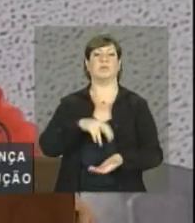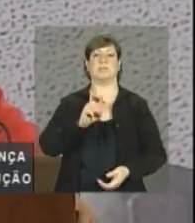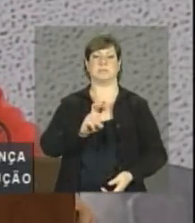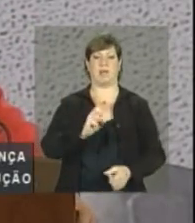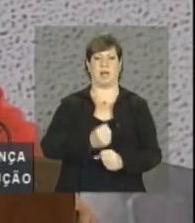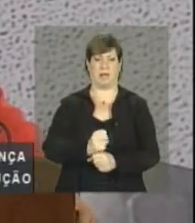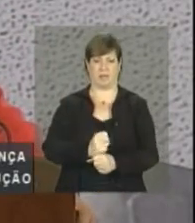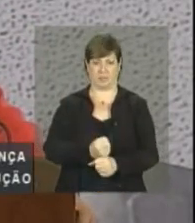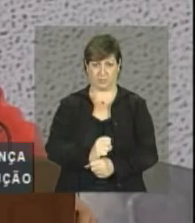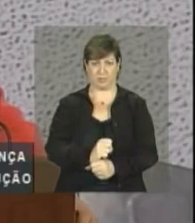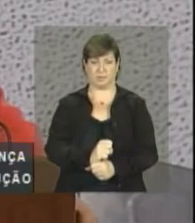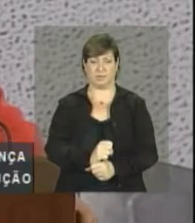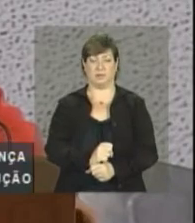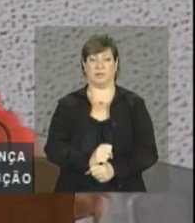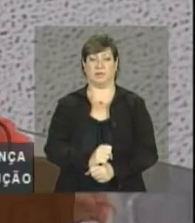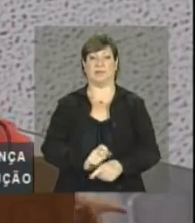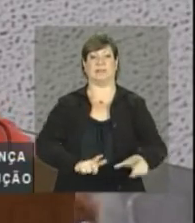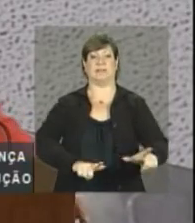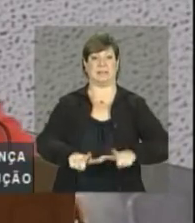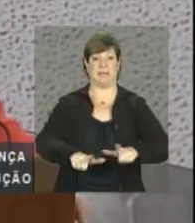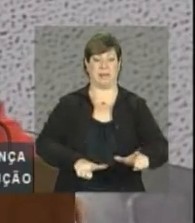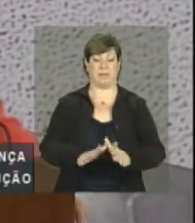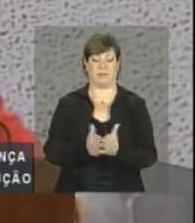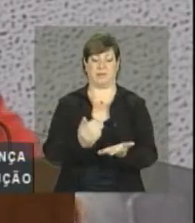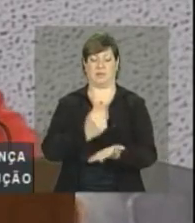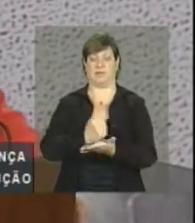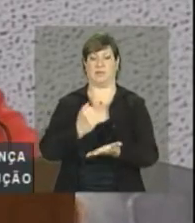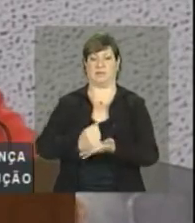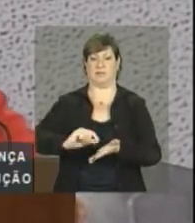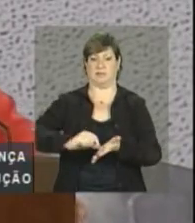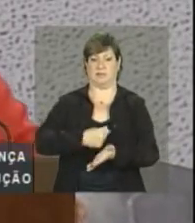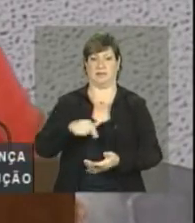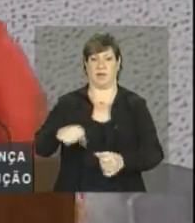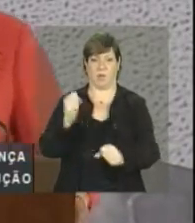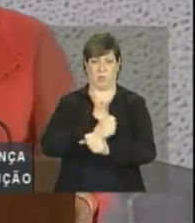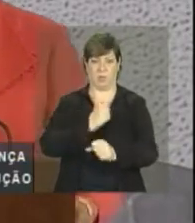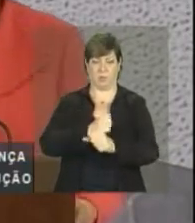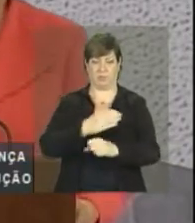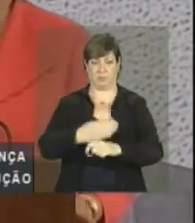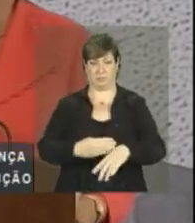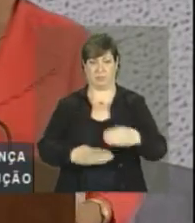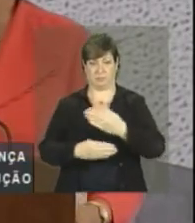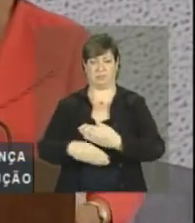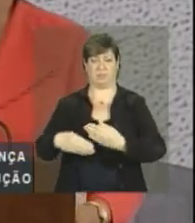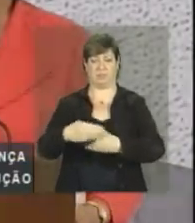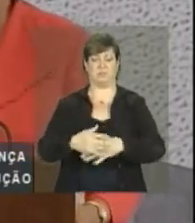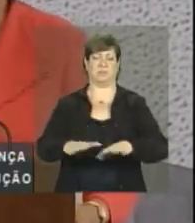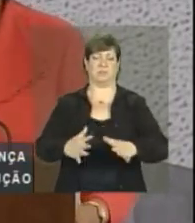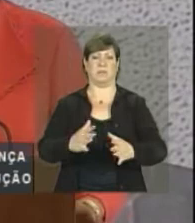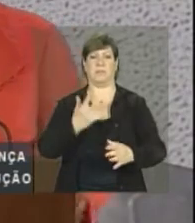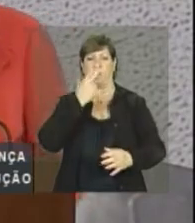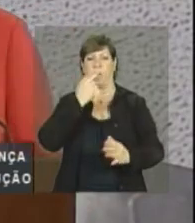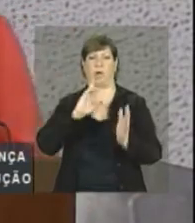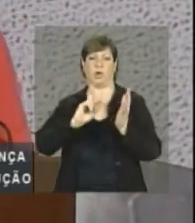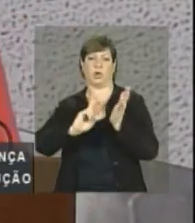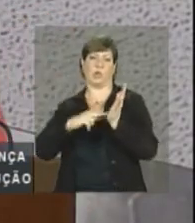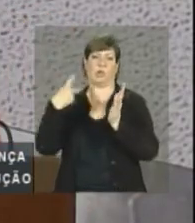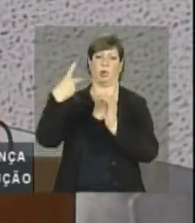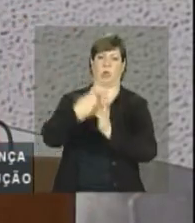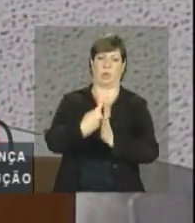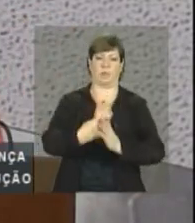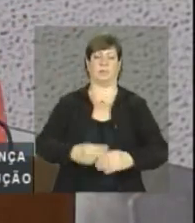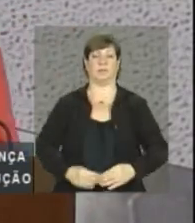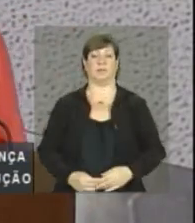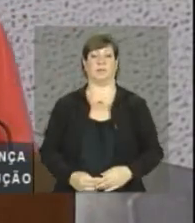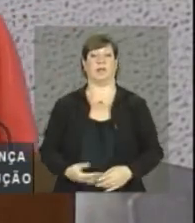5 anos, o trabalho com carteira assinada na construção civil praticamente dobrou.